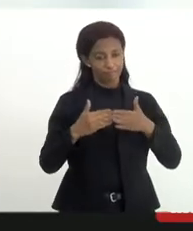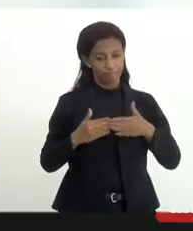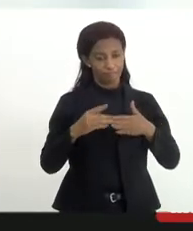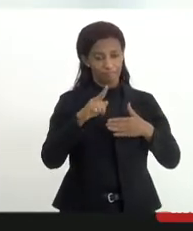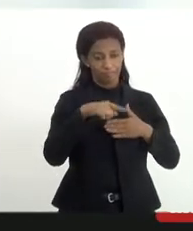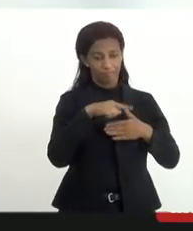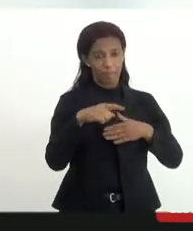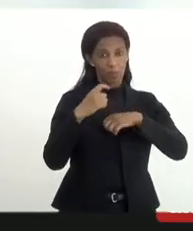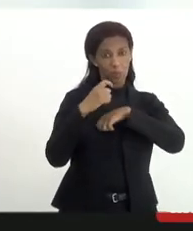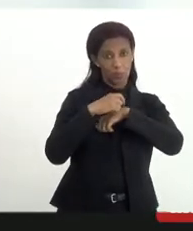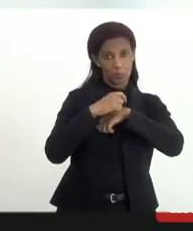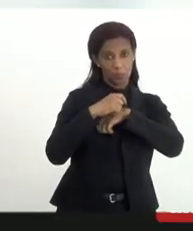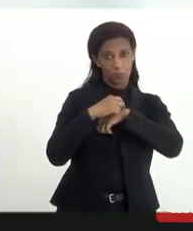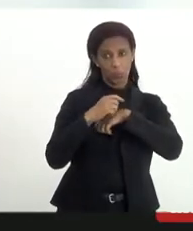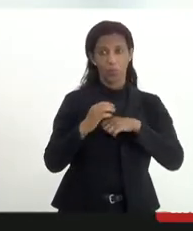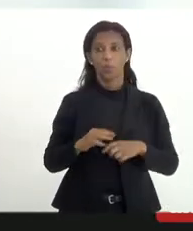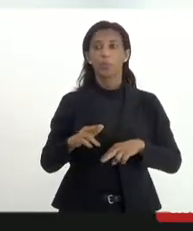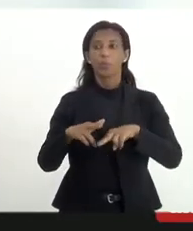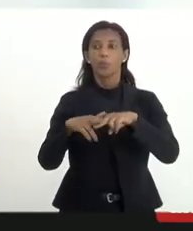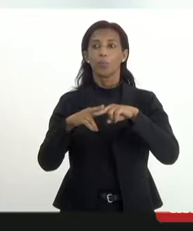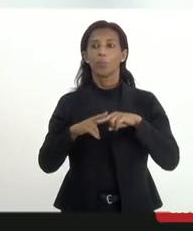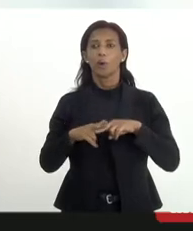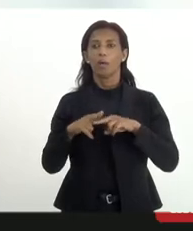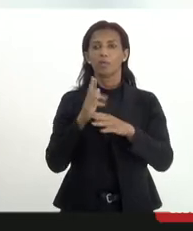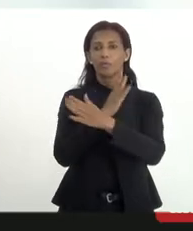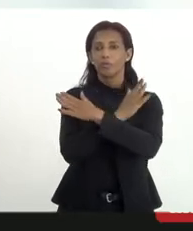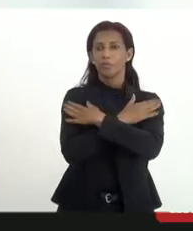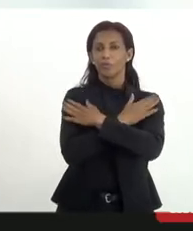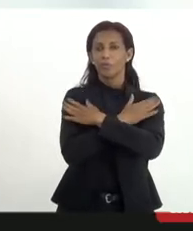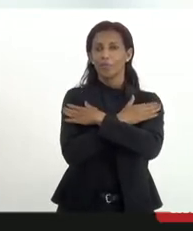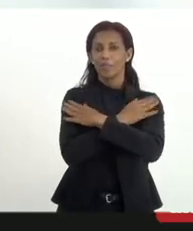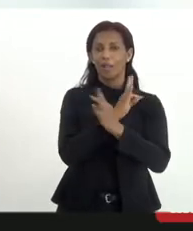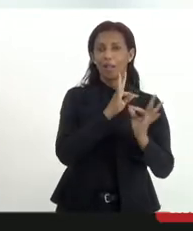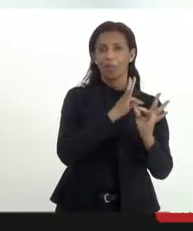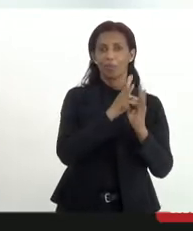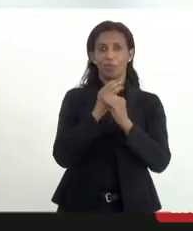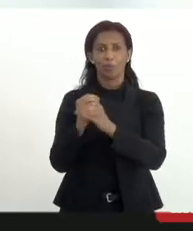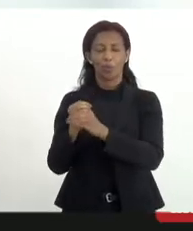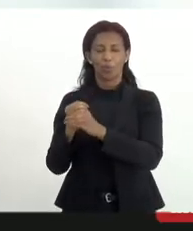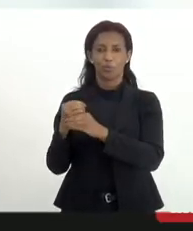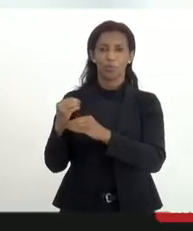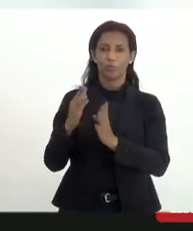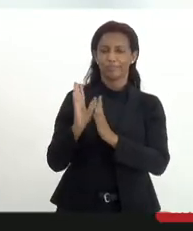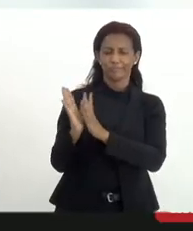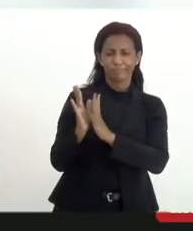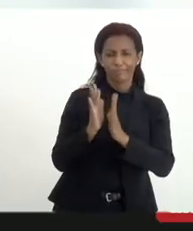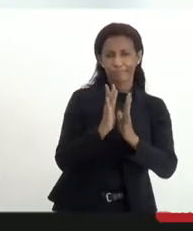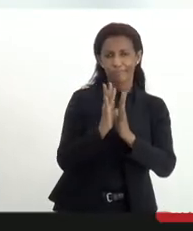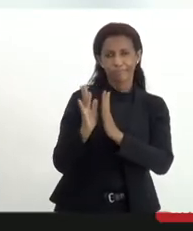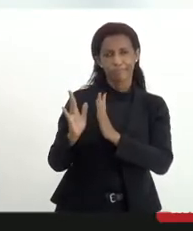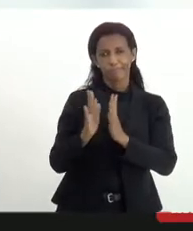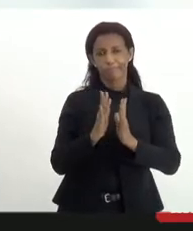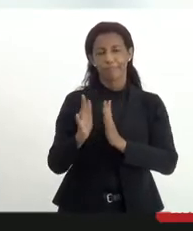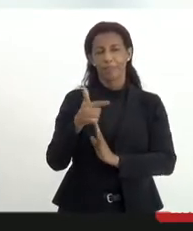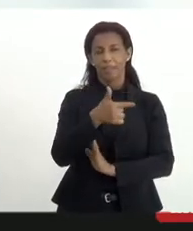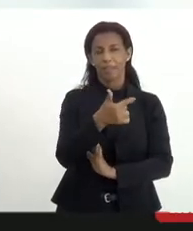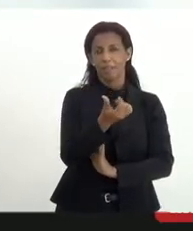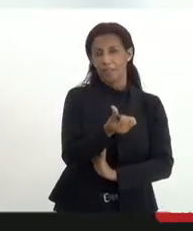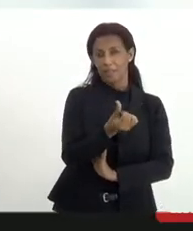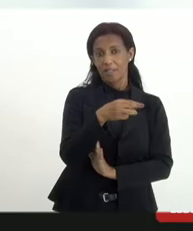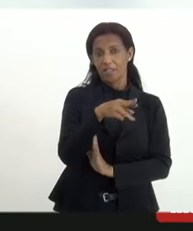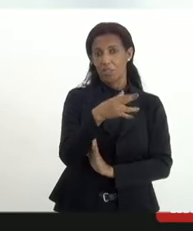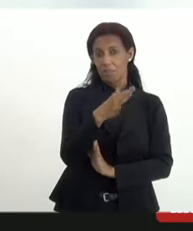parcial por causa daqueles feriados todos que foram antecipados, que se deu entre 26